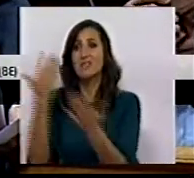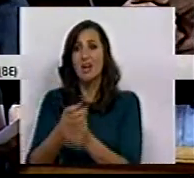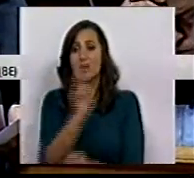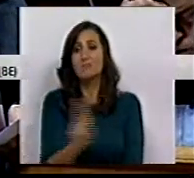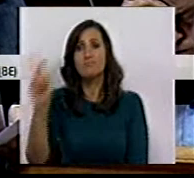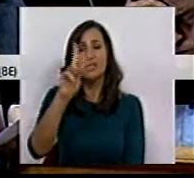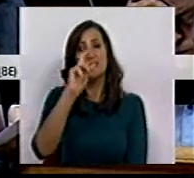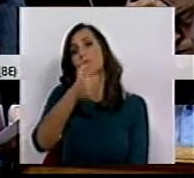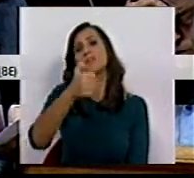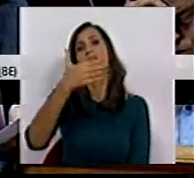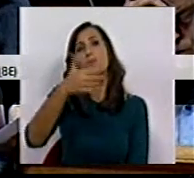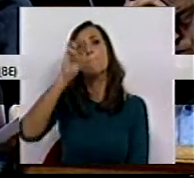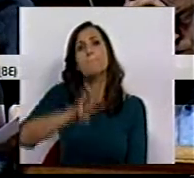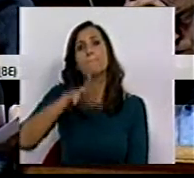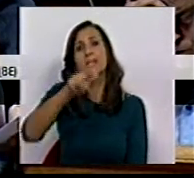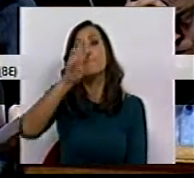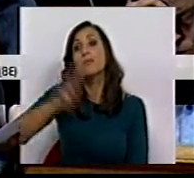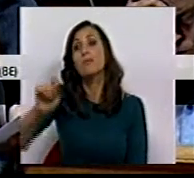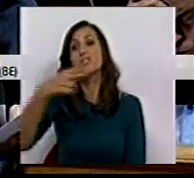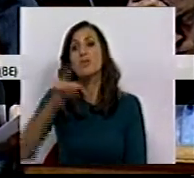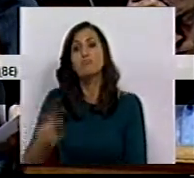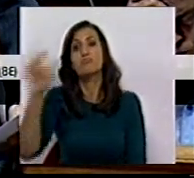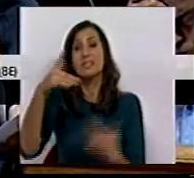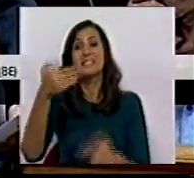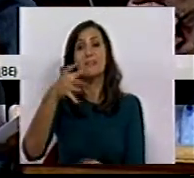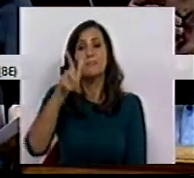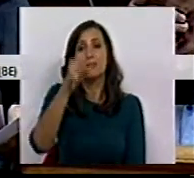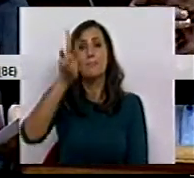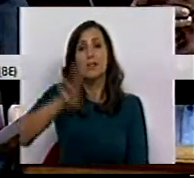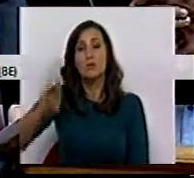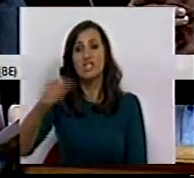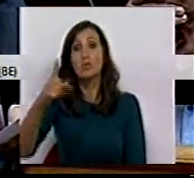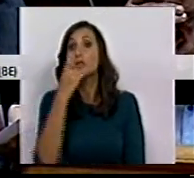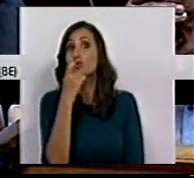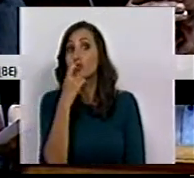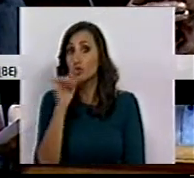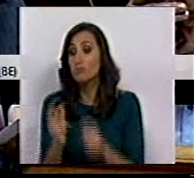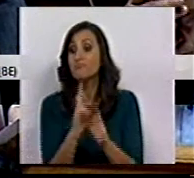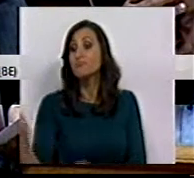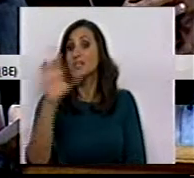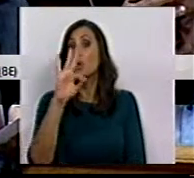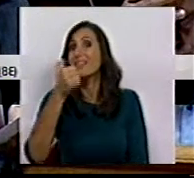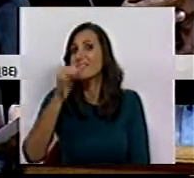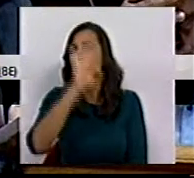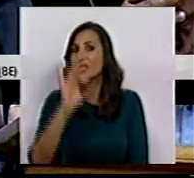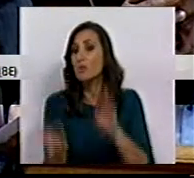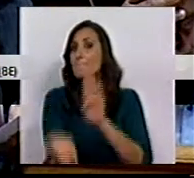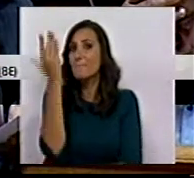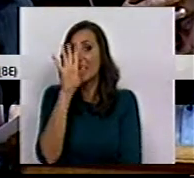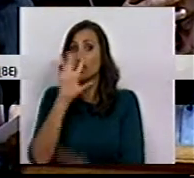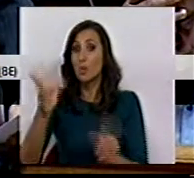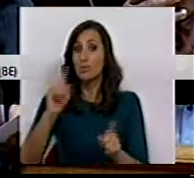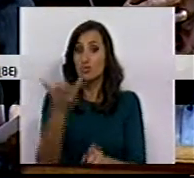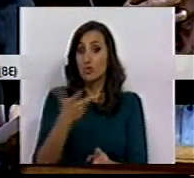mais 51 mil milhões de euros e custará este ano mais 7 mil milhões em juros, mais 45% de quando se iniciou a intervenção